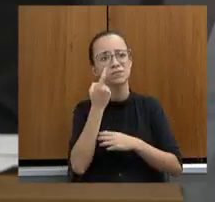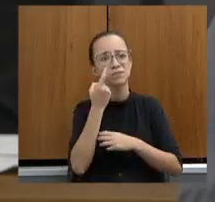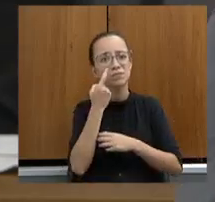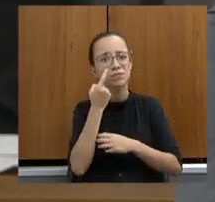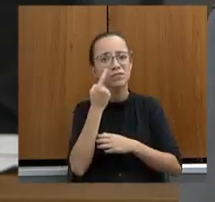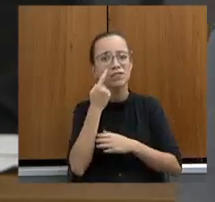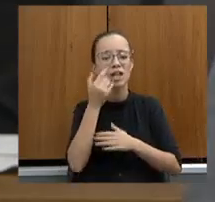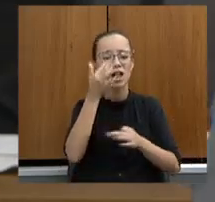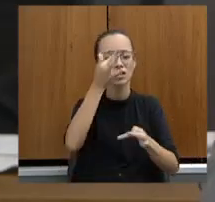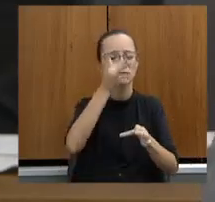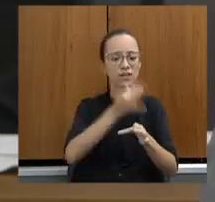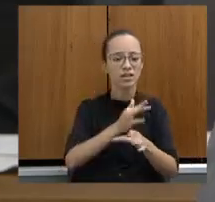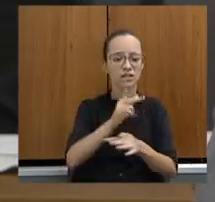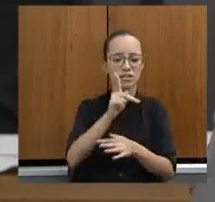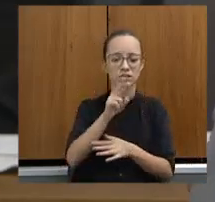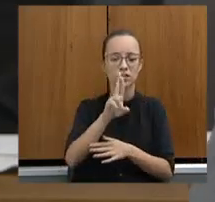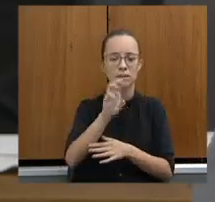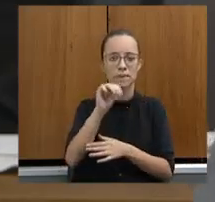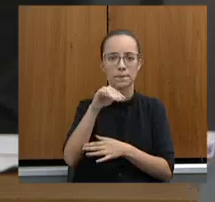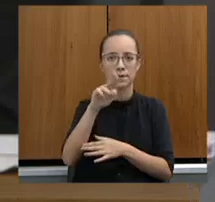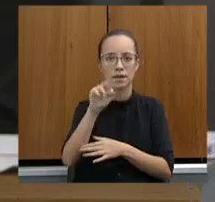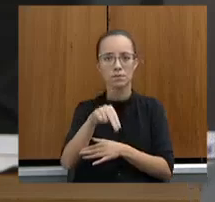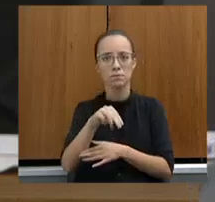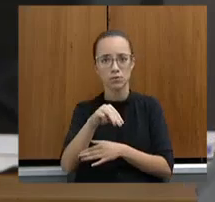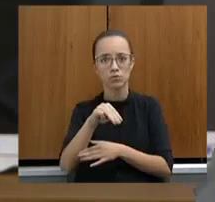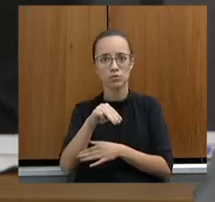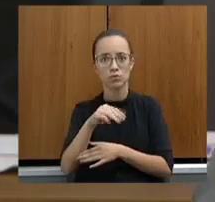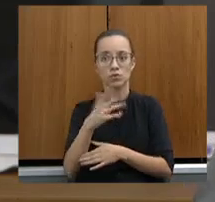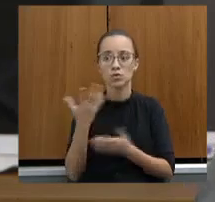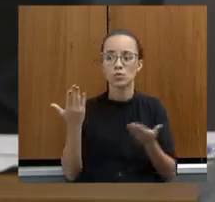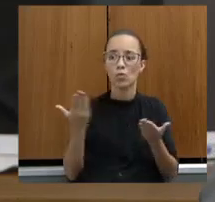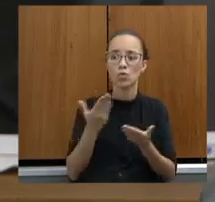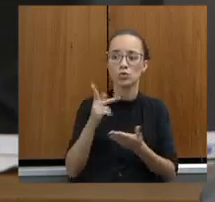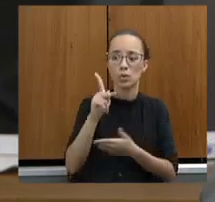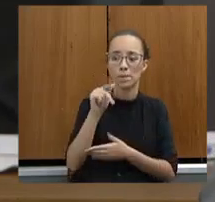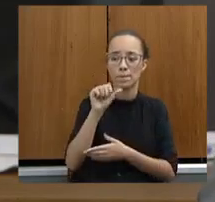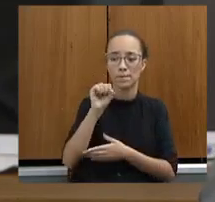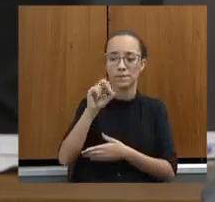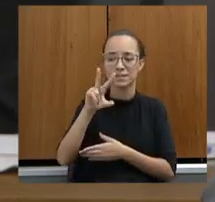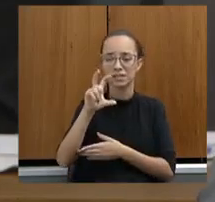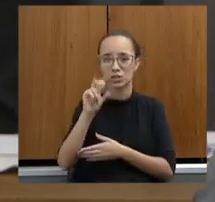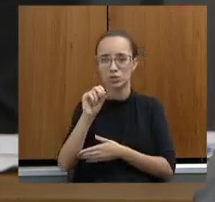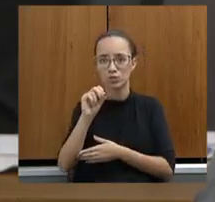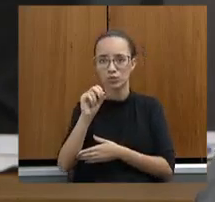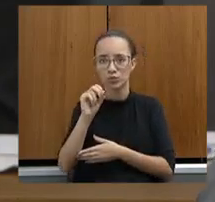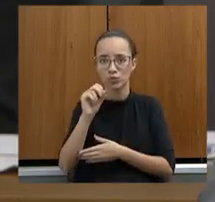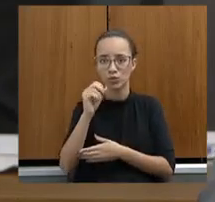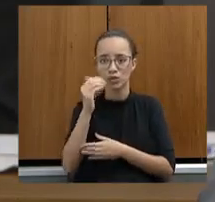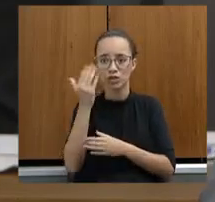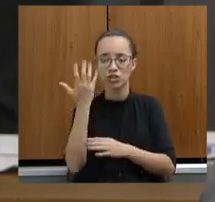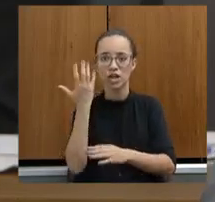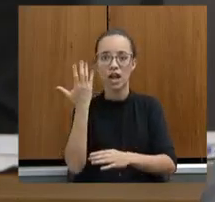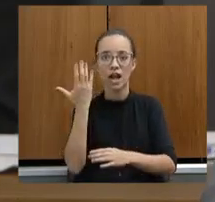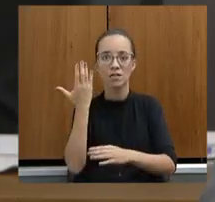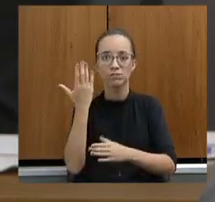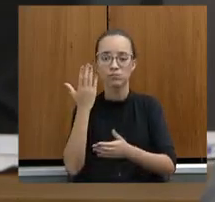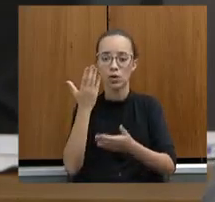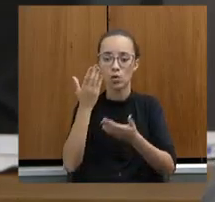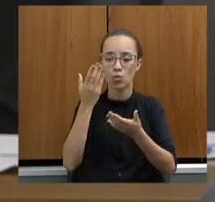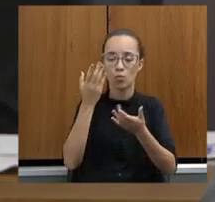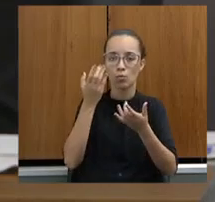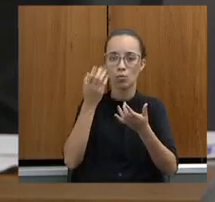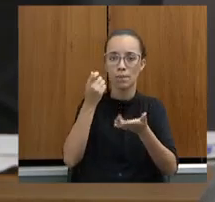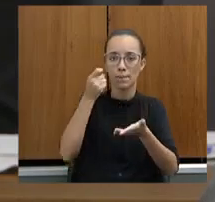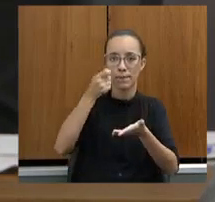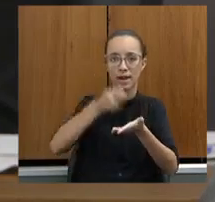das férias Premium e não consta para mim aqui hoje um passivo de férias prêmio já lançadas pelo órgão a pagar hoje